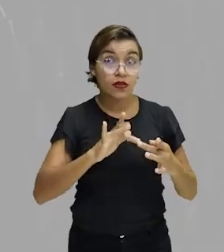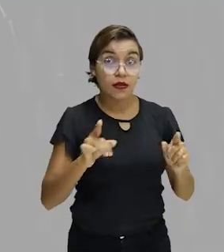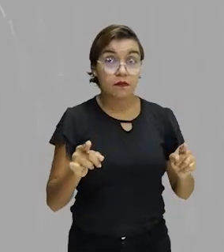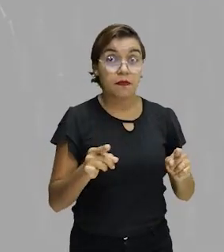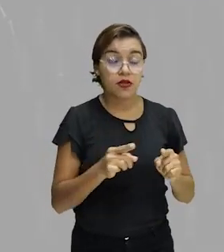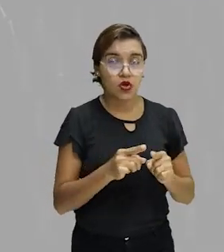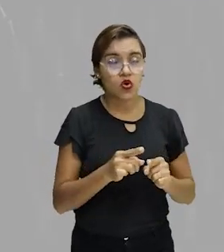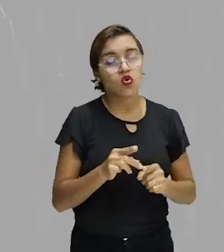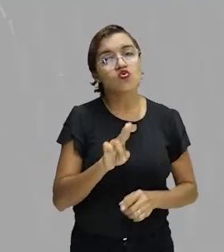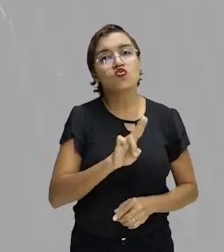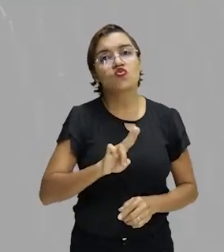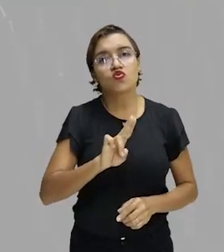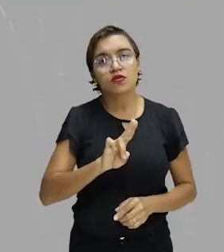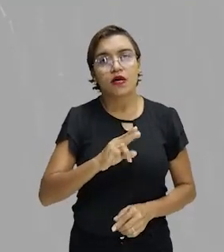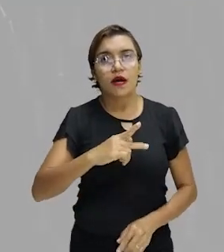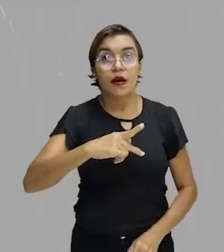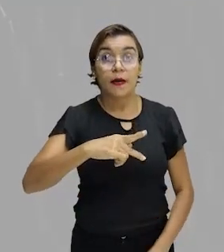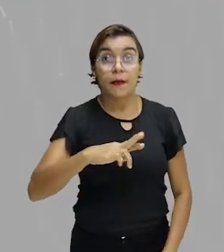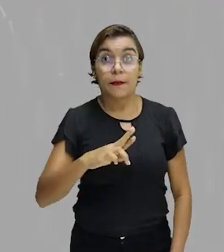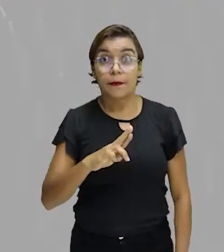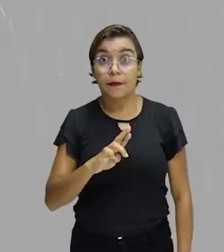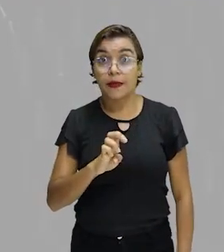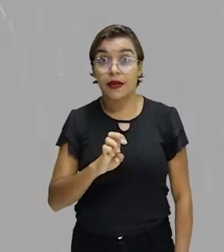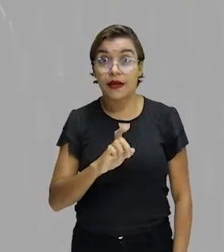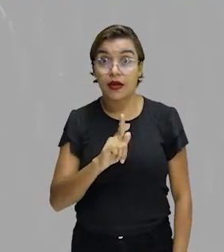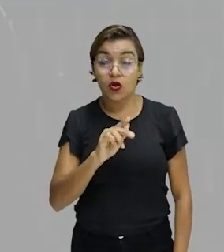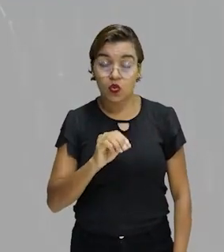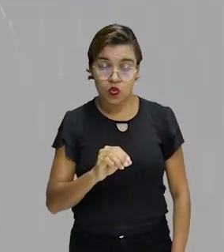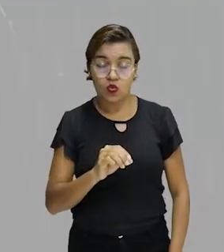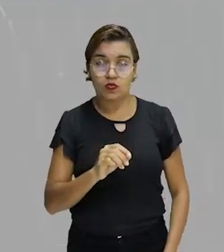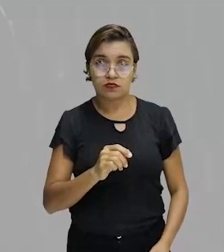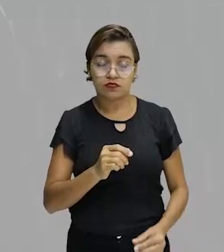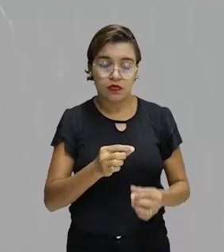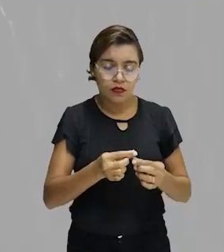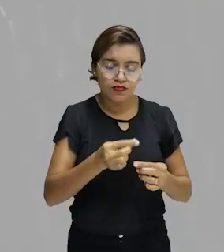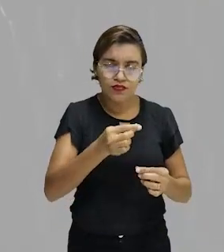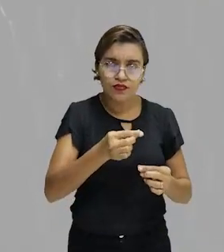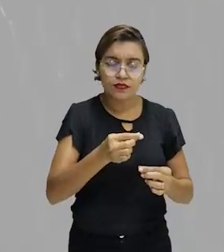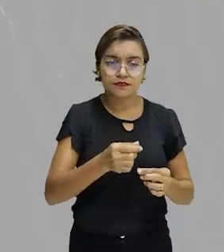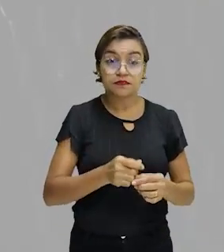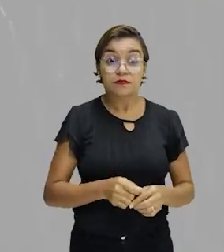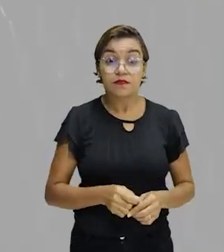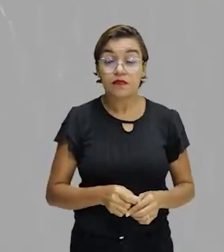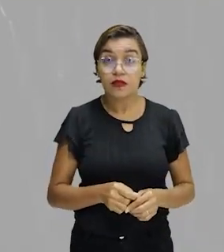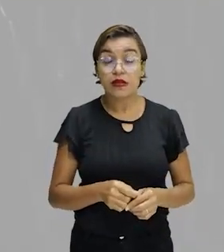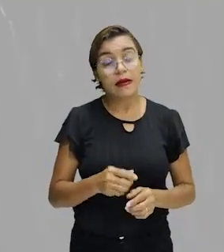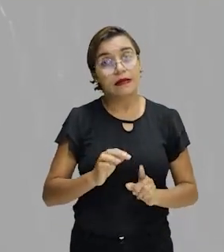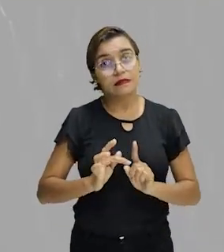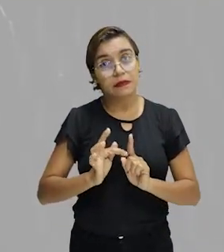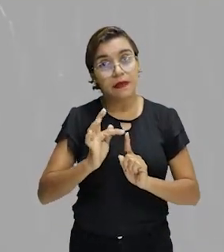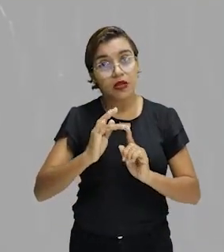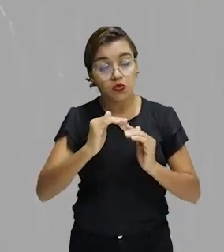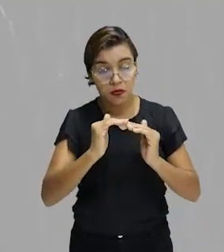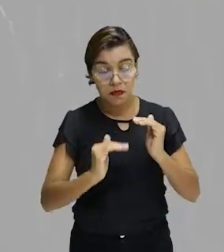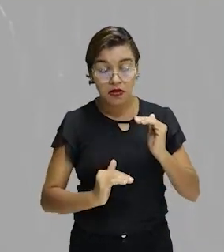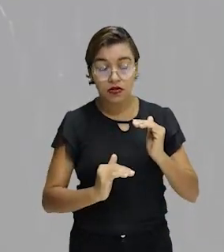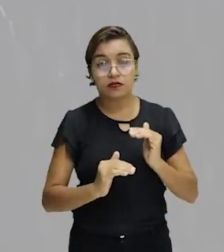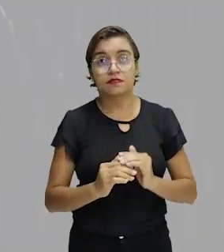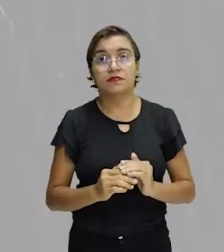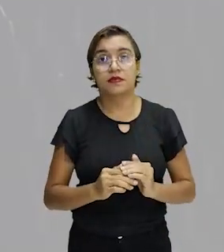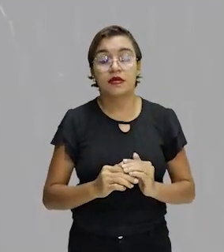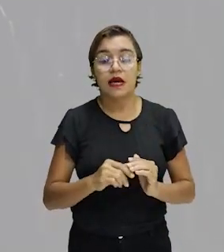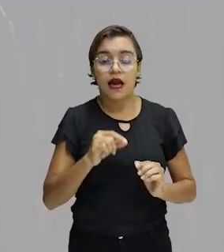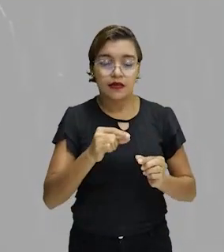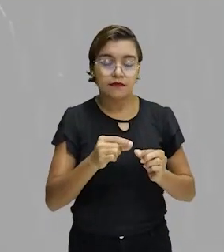o prego, né? Menor superfície de contato, e na menor temperatura. Então, prego e